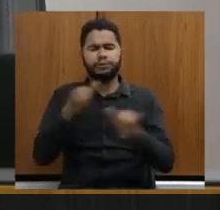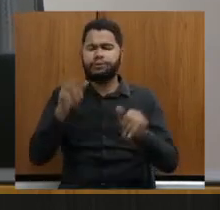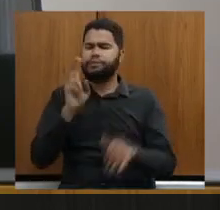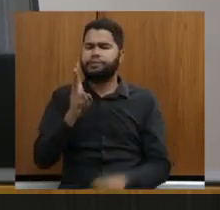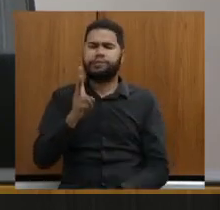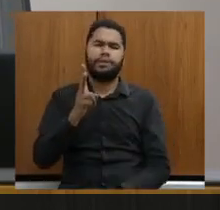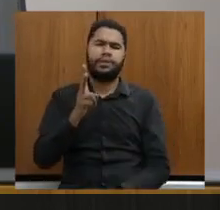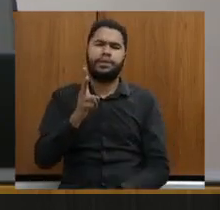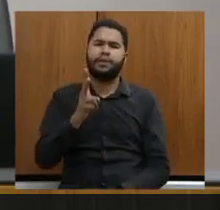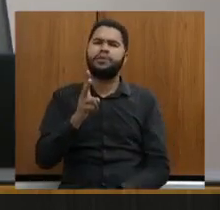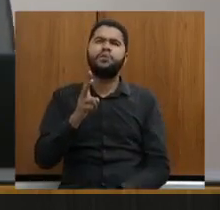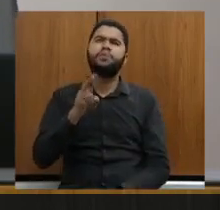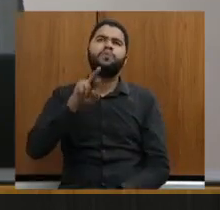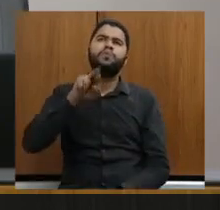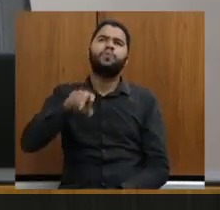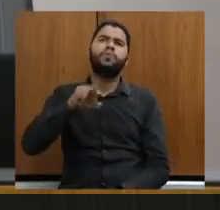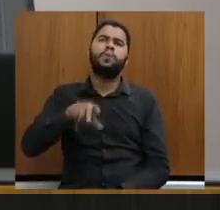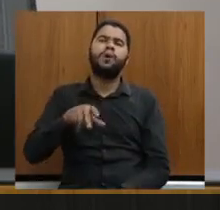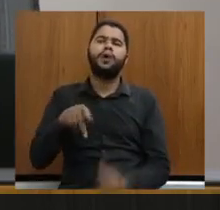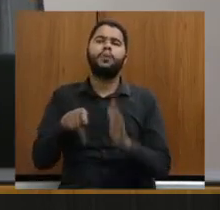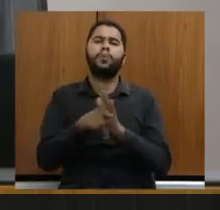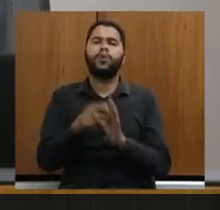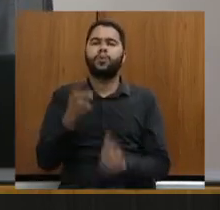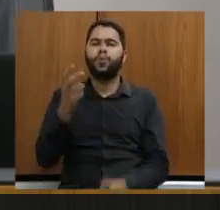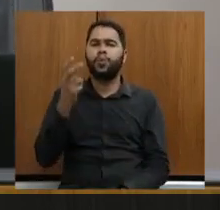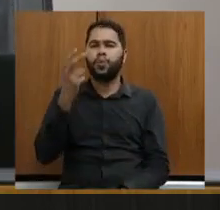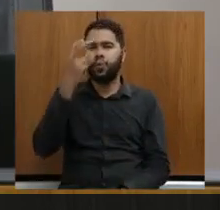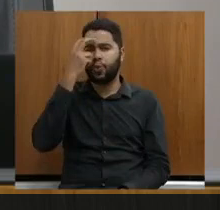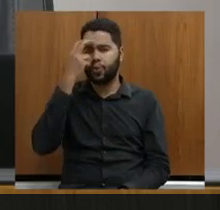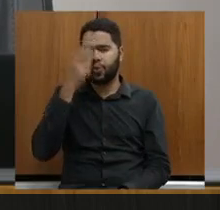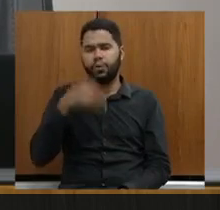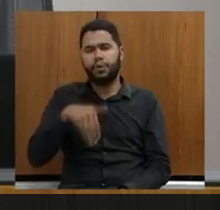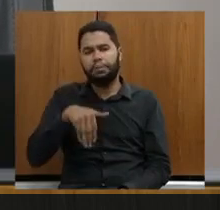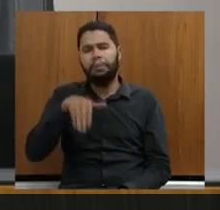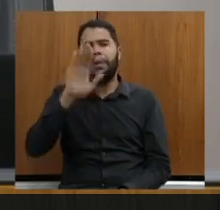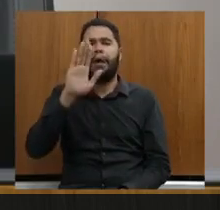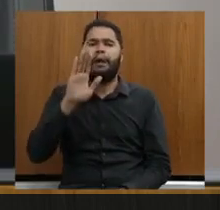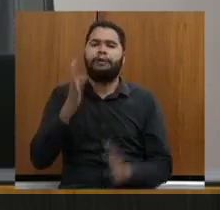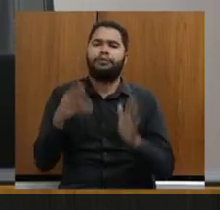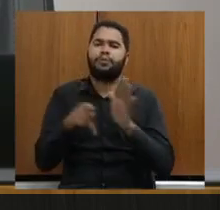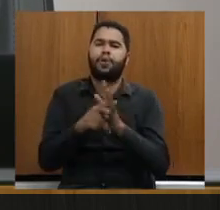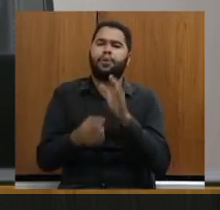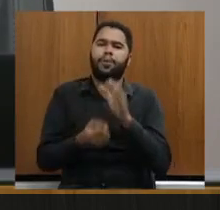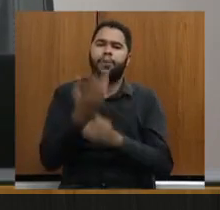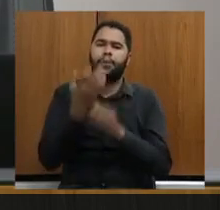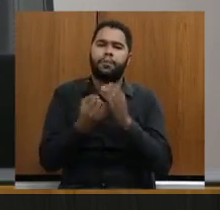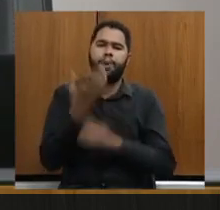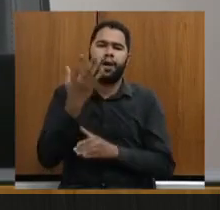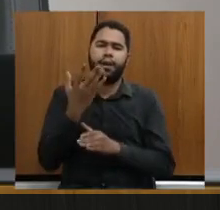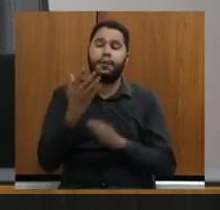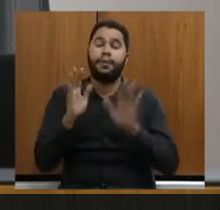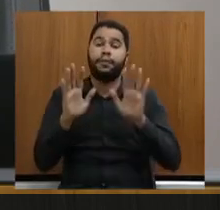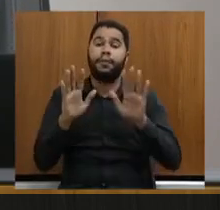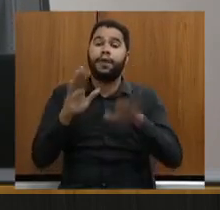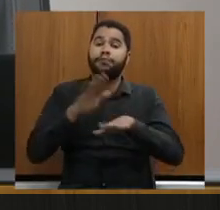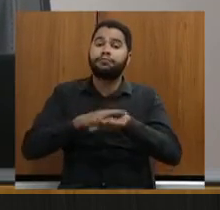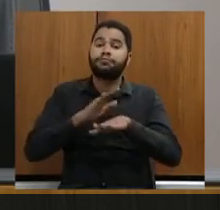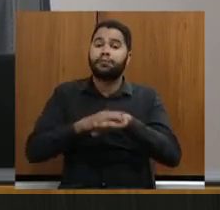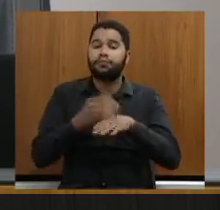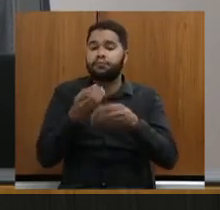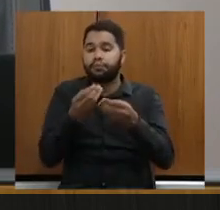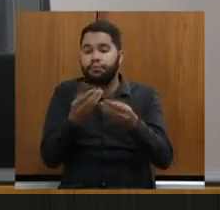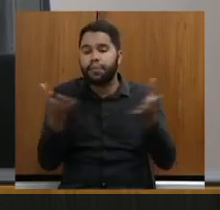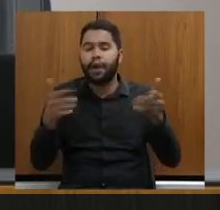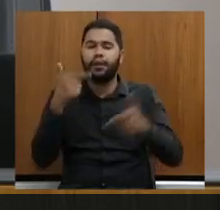dissemos não se trata de Cultura mais a produção de leite de queijo no Brasil em Minas mas se trata de